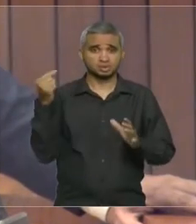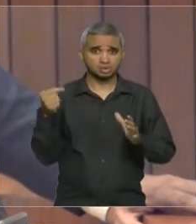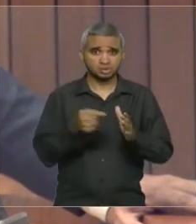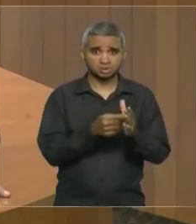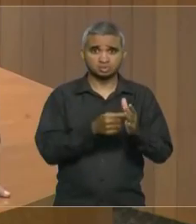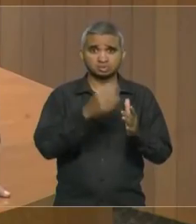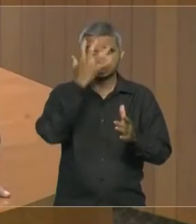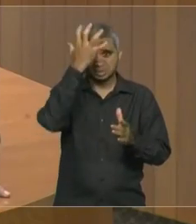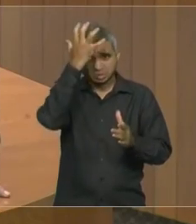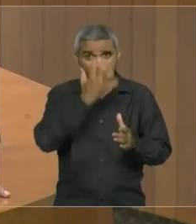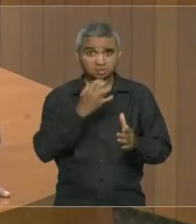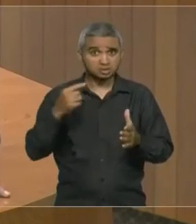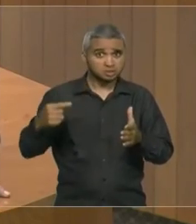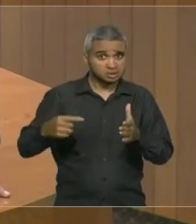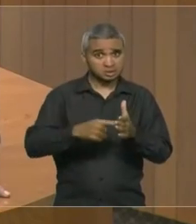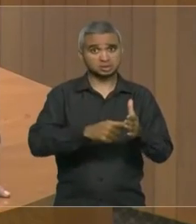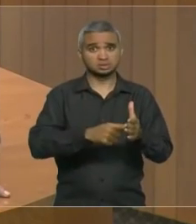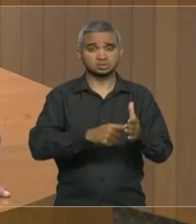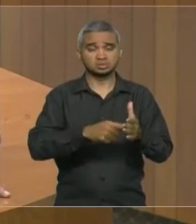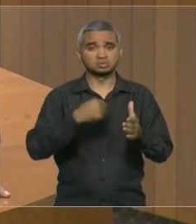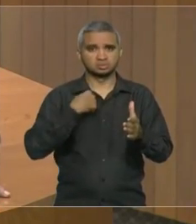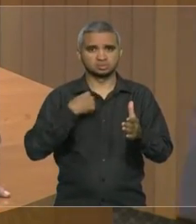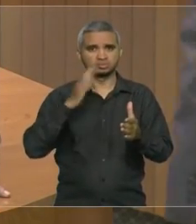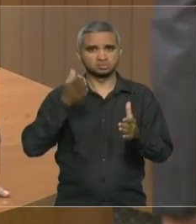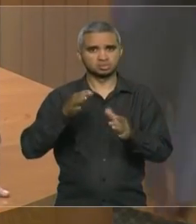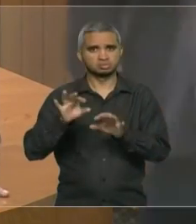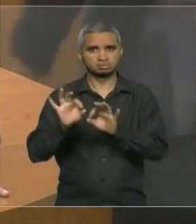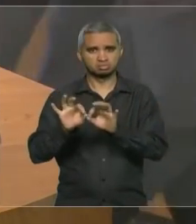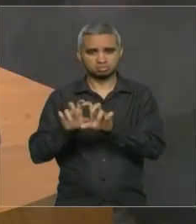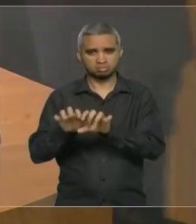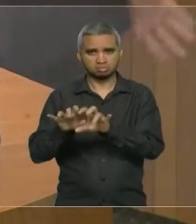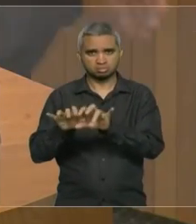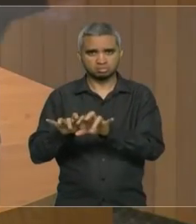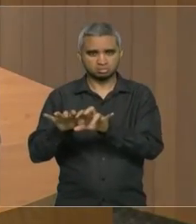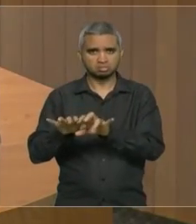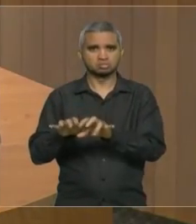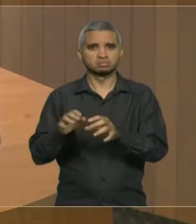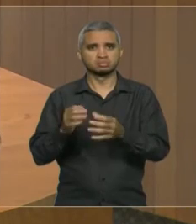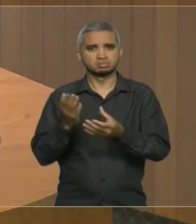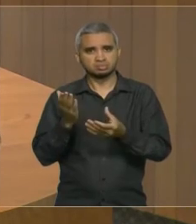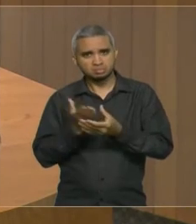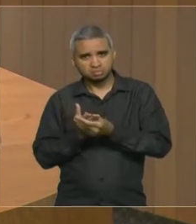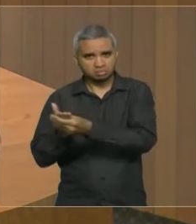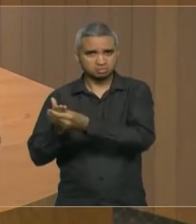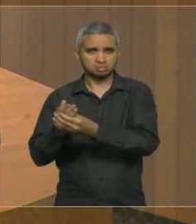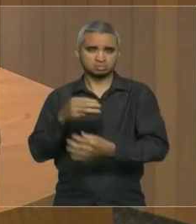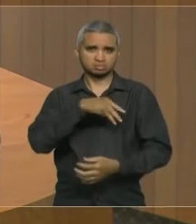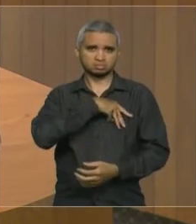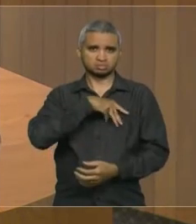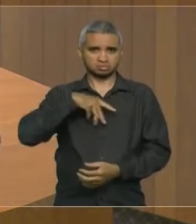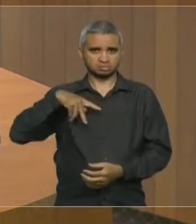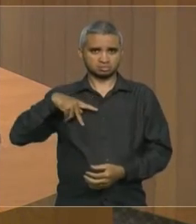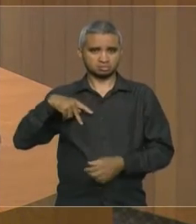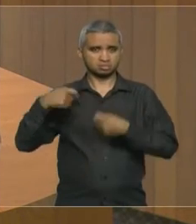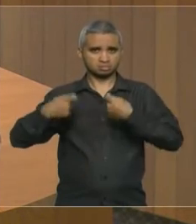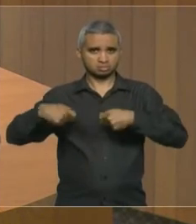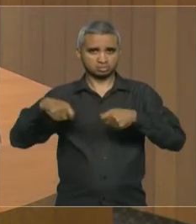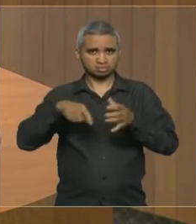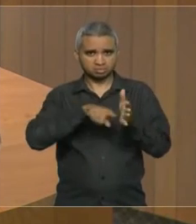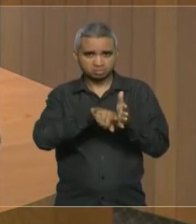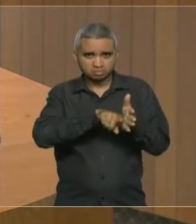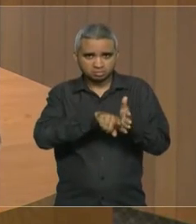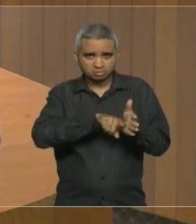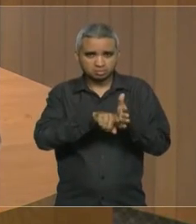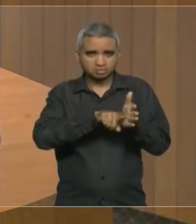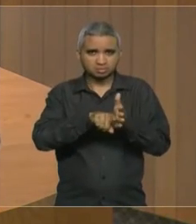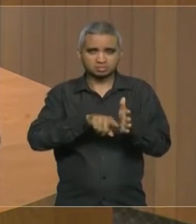e que, inclusive, já estamos formalizando a denúncia no Ministério Público, que possa investigar, possa averiguar. Deputado César